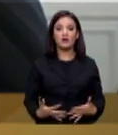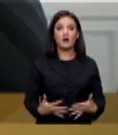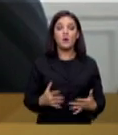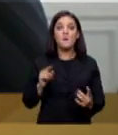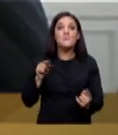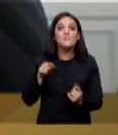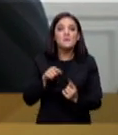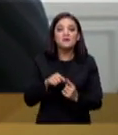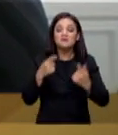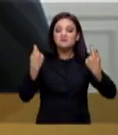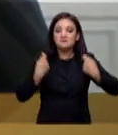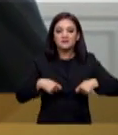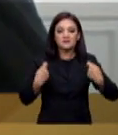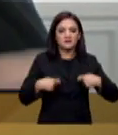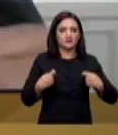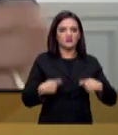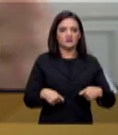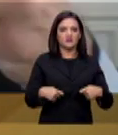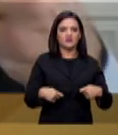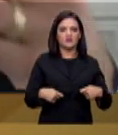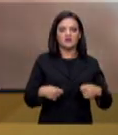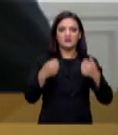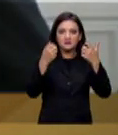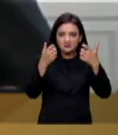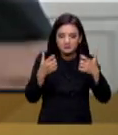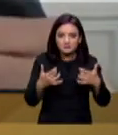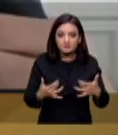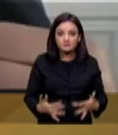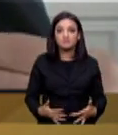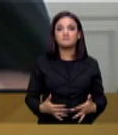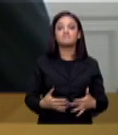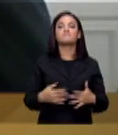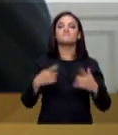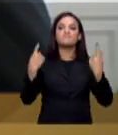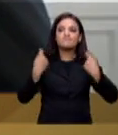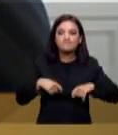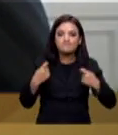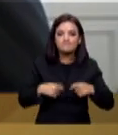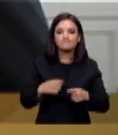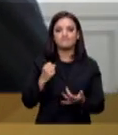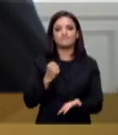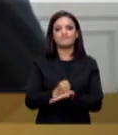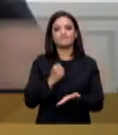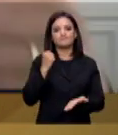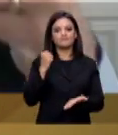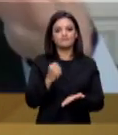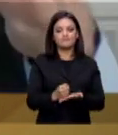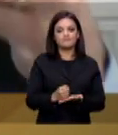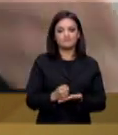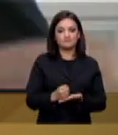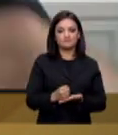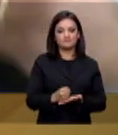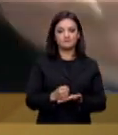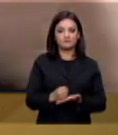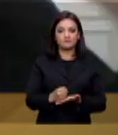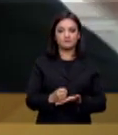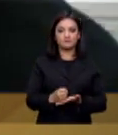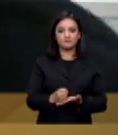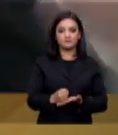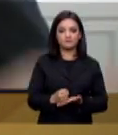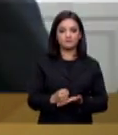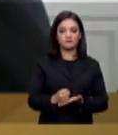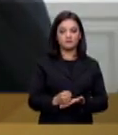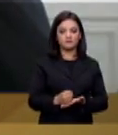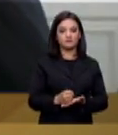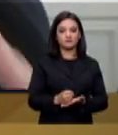necessidade. Ele explica a necessidade da contratação em virtude, enquanto